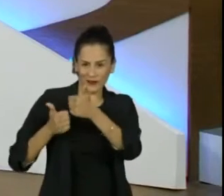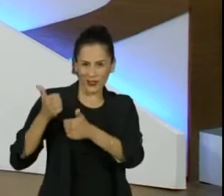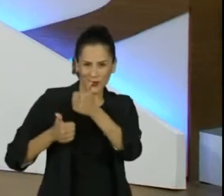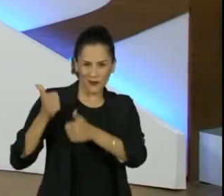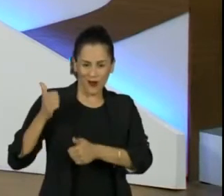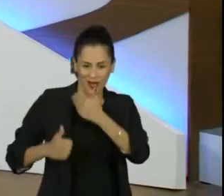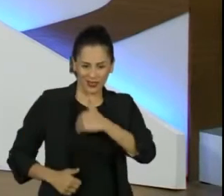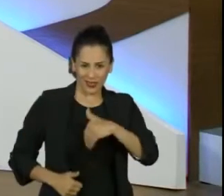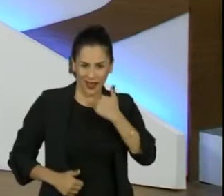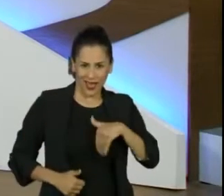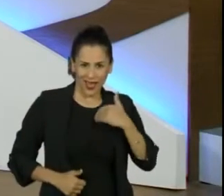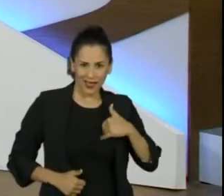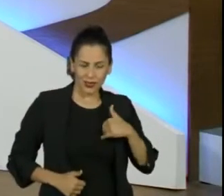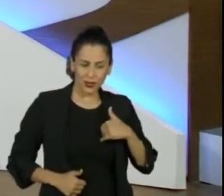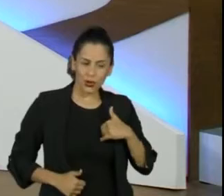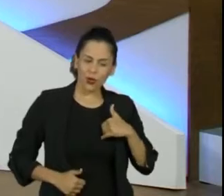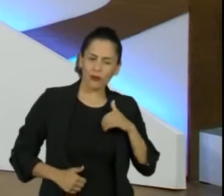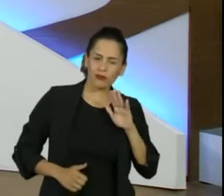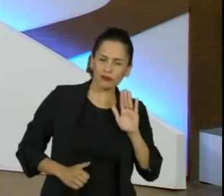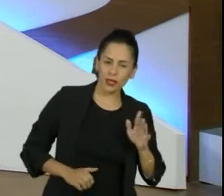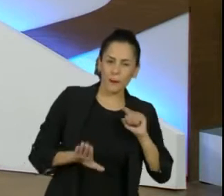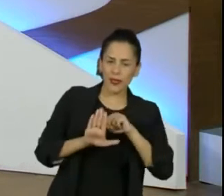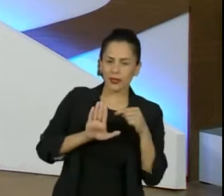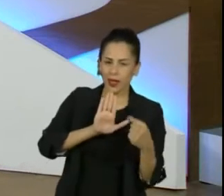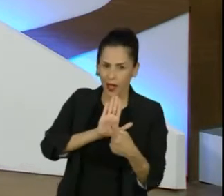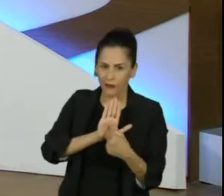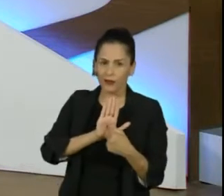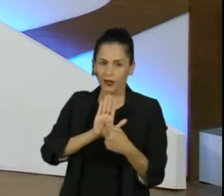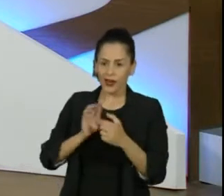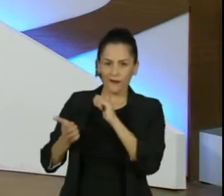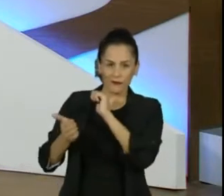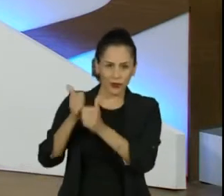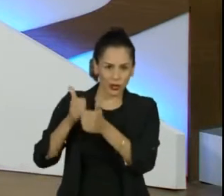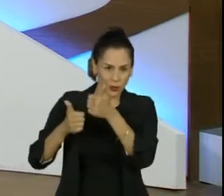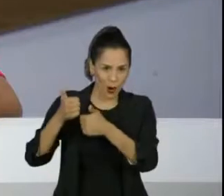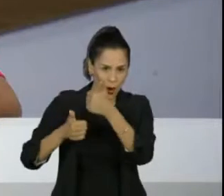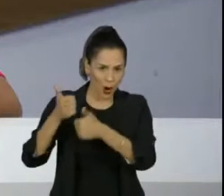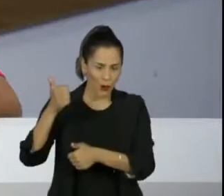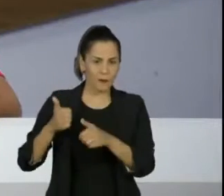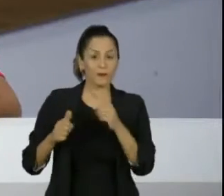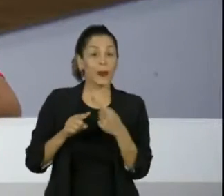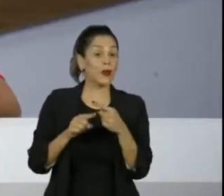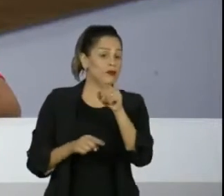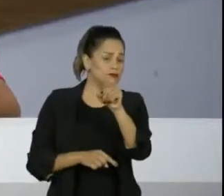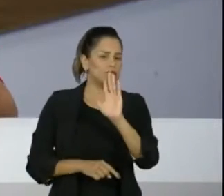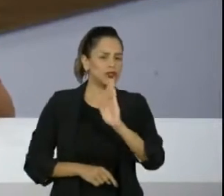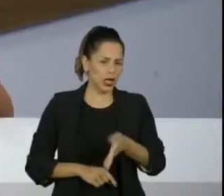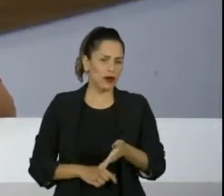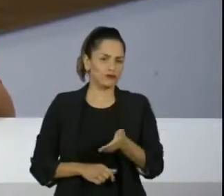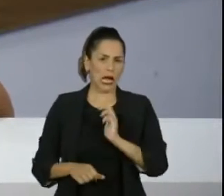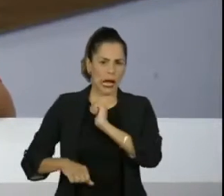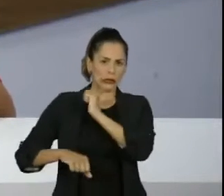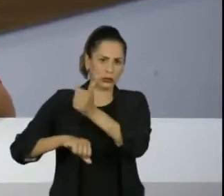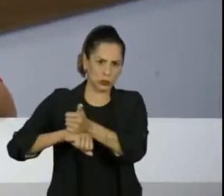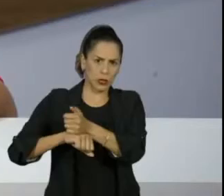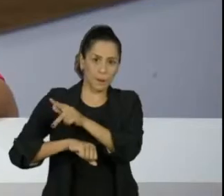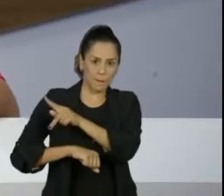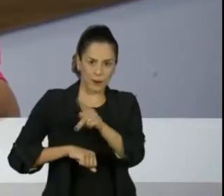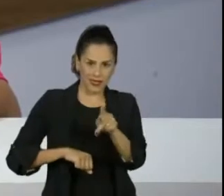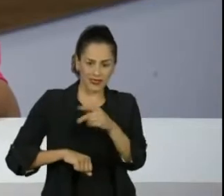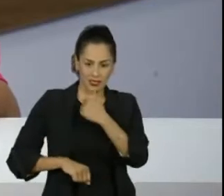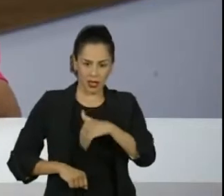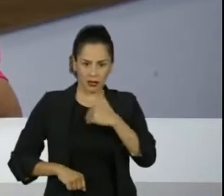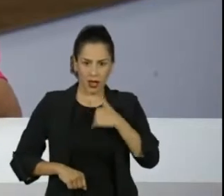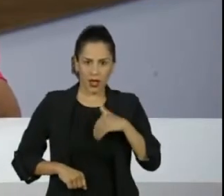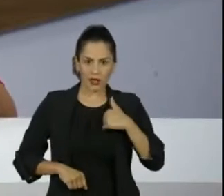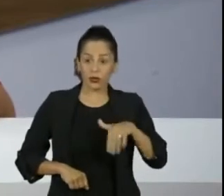pegando um jargão do futebol, né? Porque quando o senhor assumiu a presidência do clube, os atleticanos